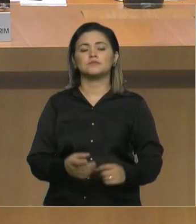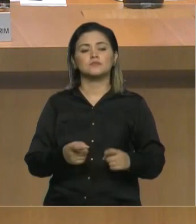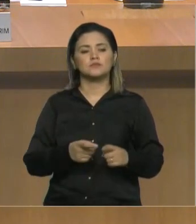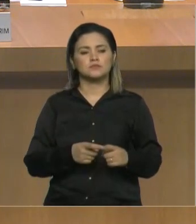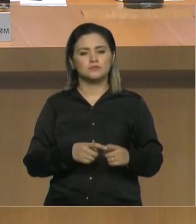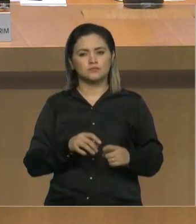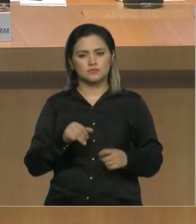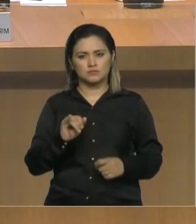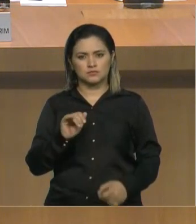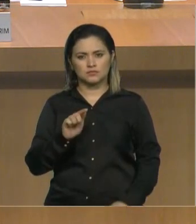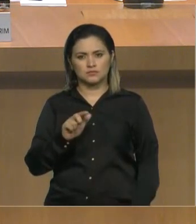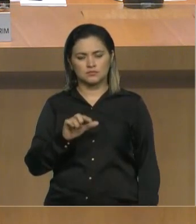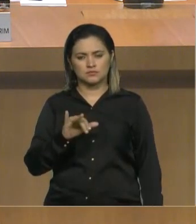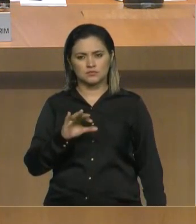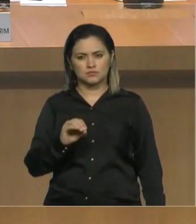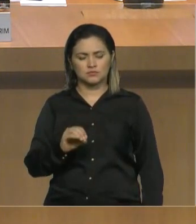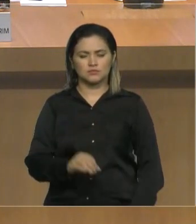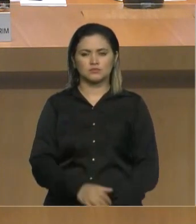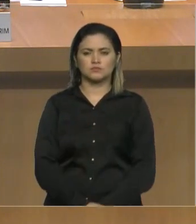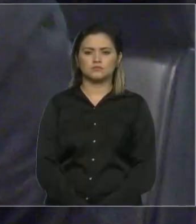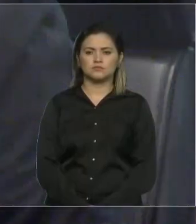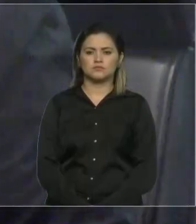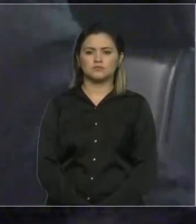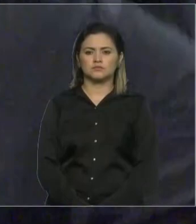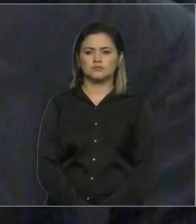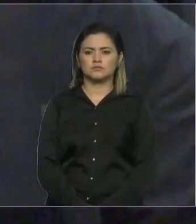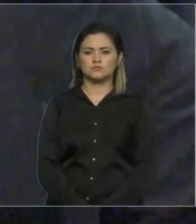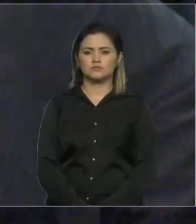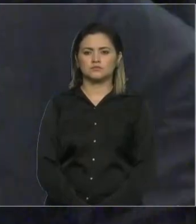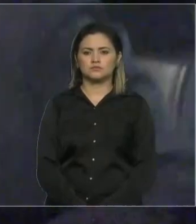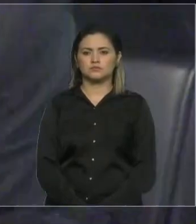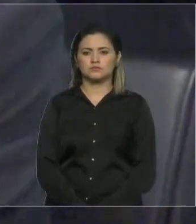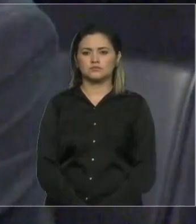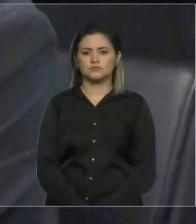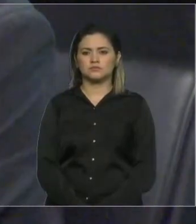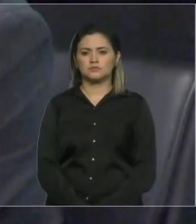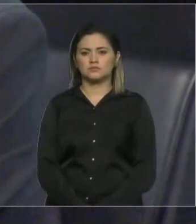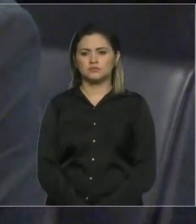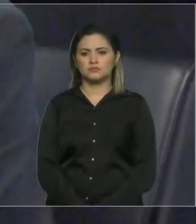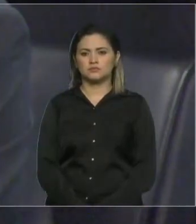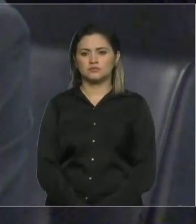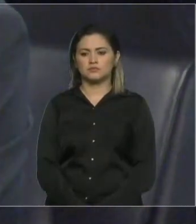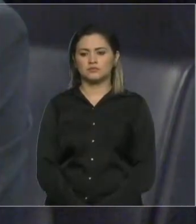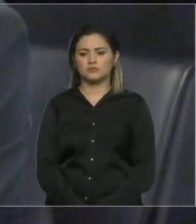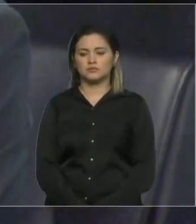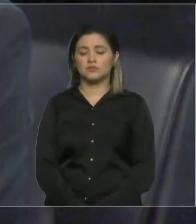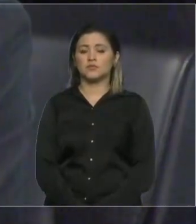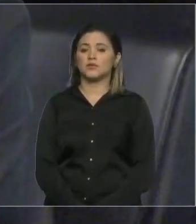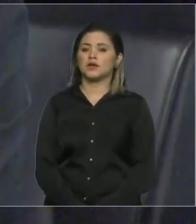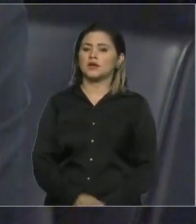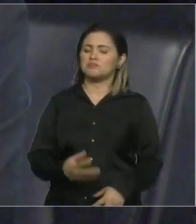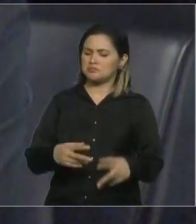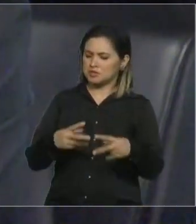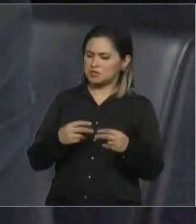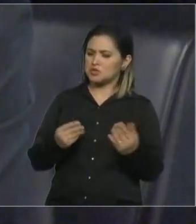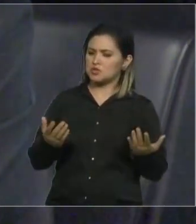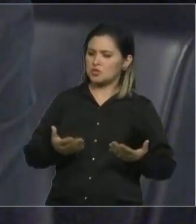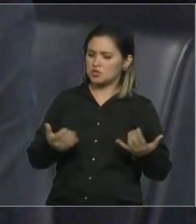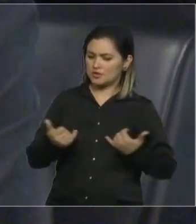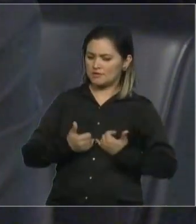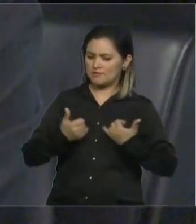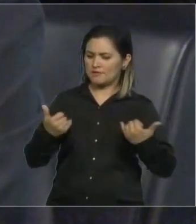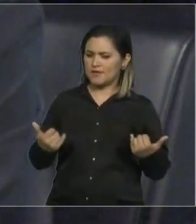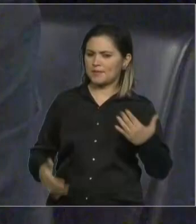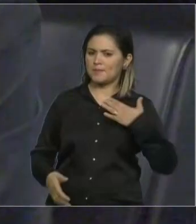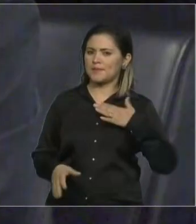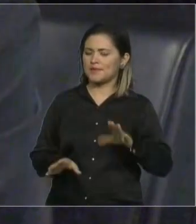Presidente, fico feliz, me sinto presenteado, viu, André? Hoje é meu aniversário, mas o teu pronunciamento,